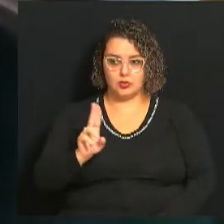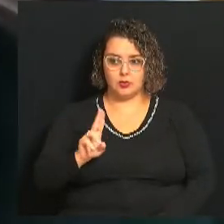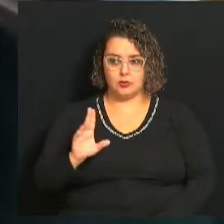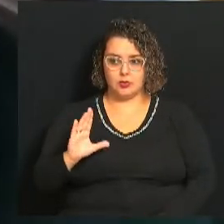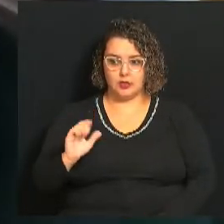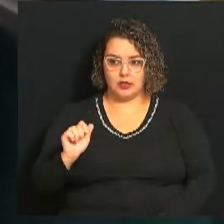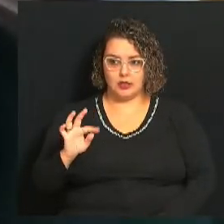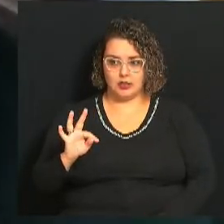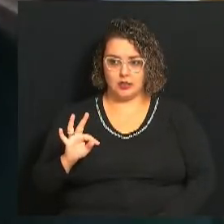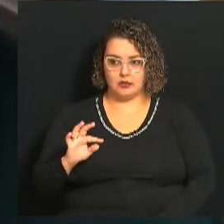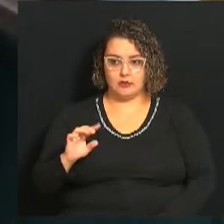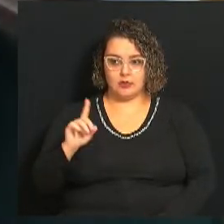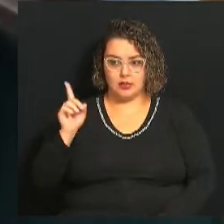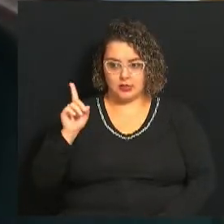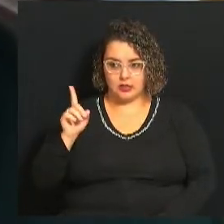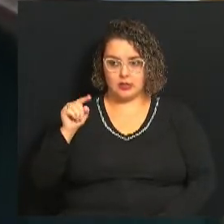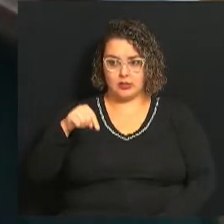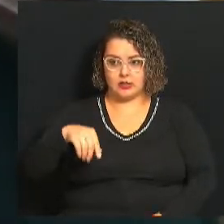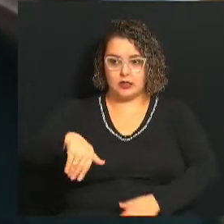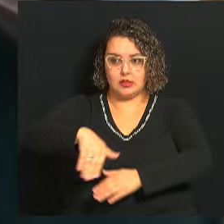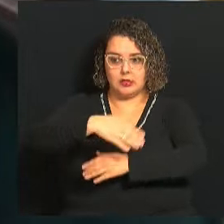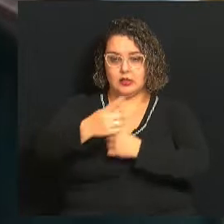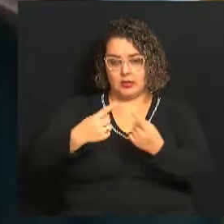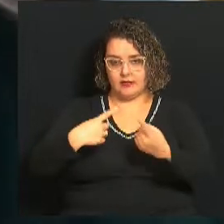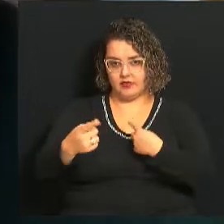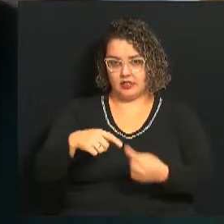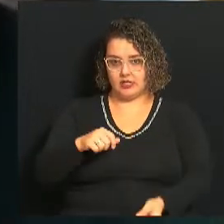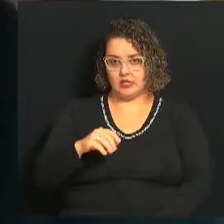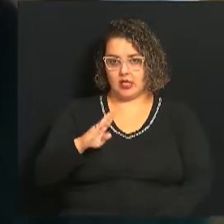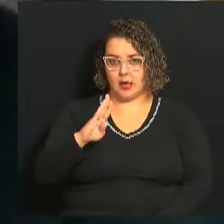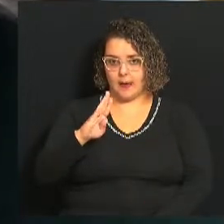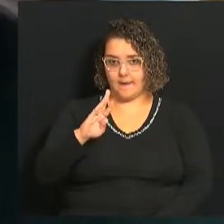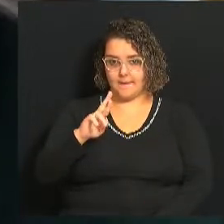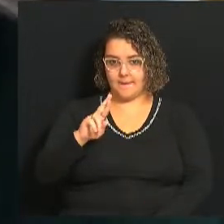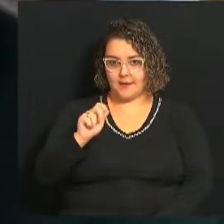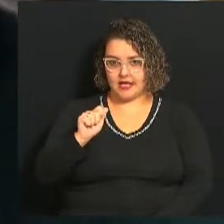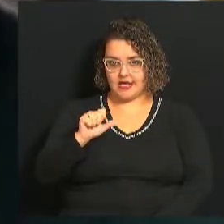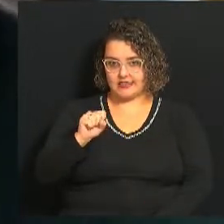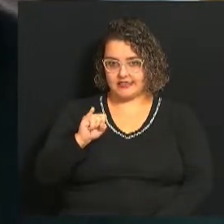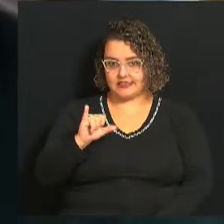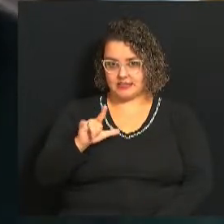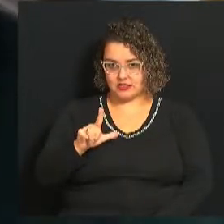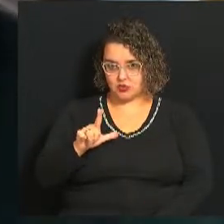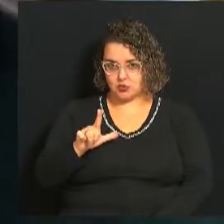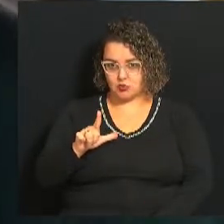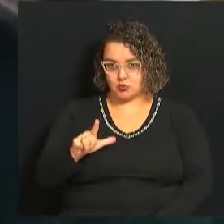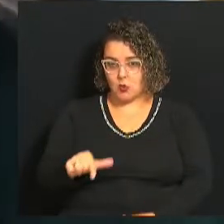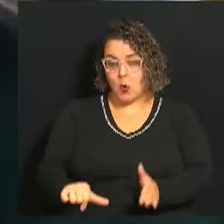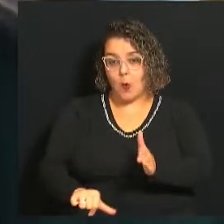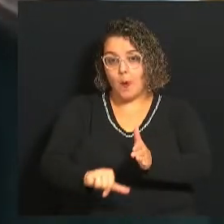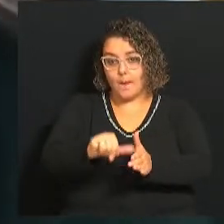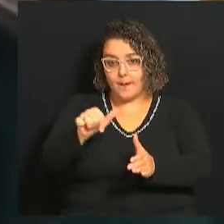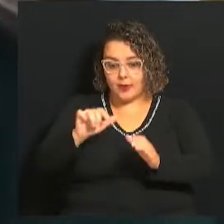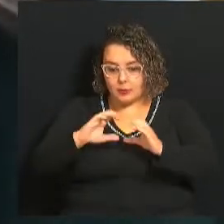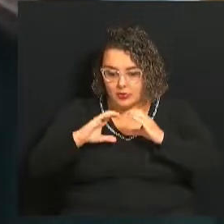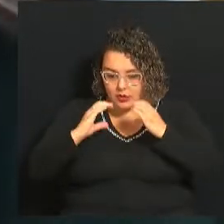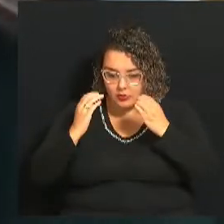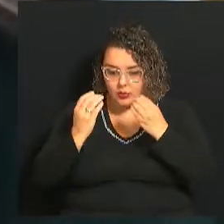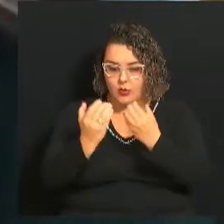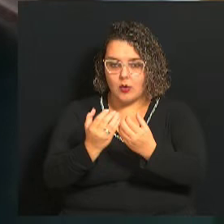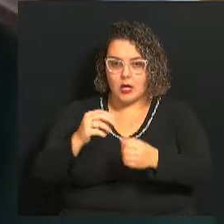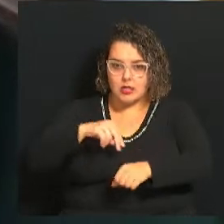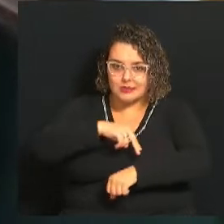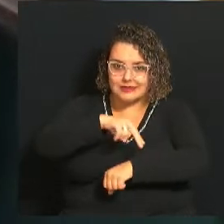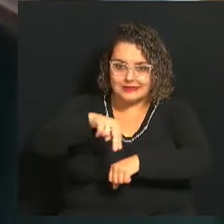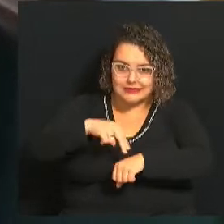nossa CAT, aqui na Avenida Brasil, tem o primeiro Congresso Nacional de